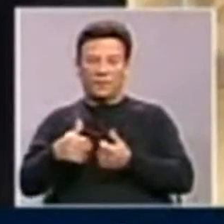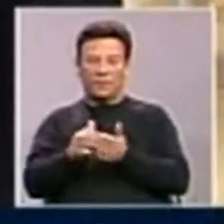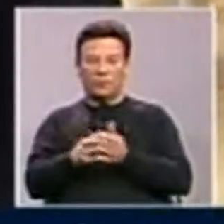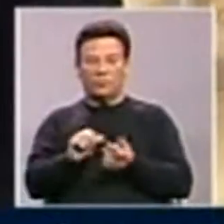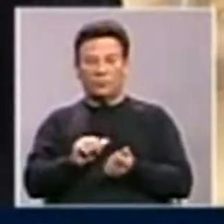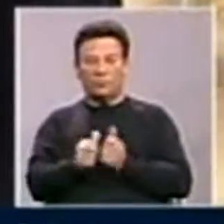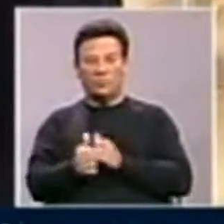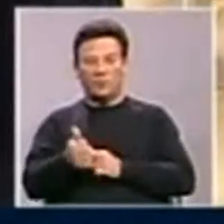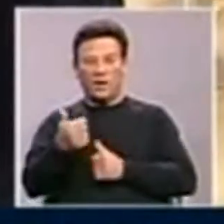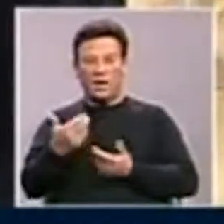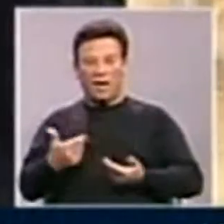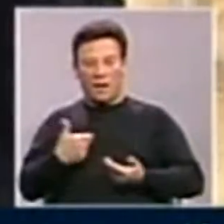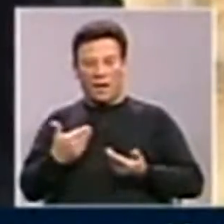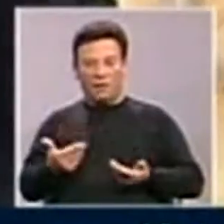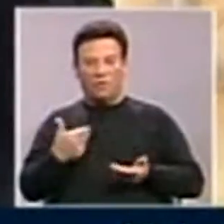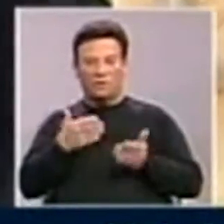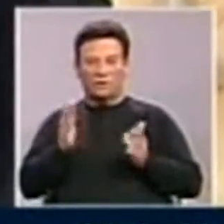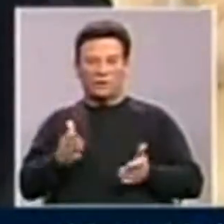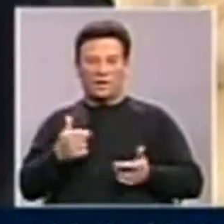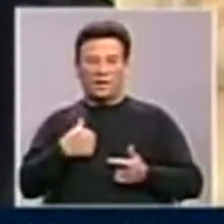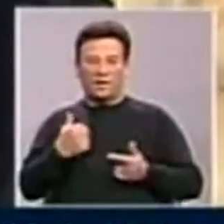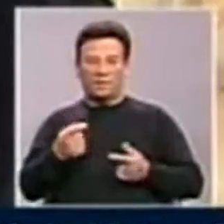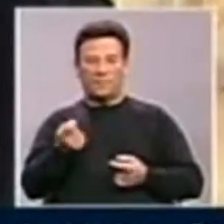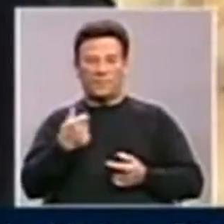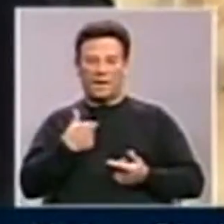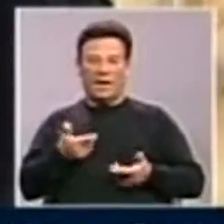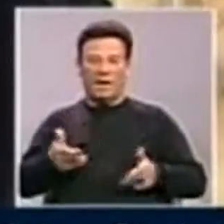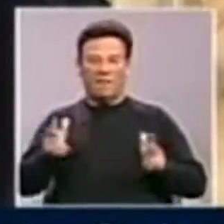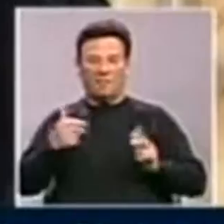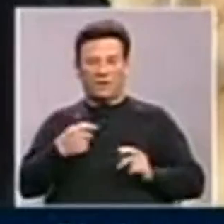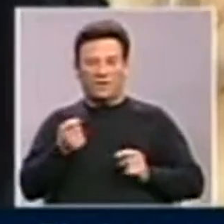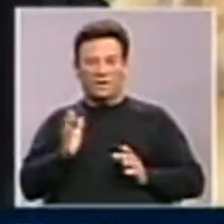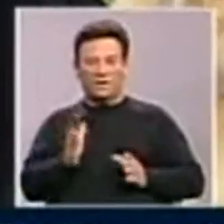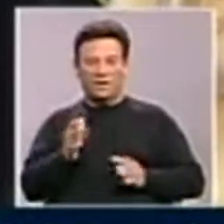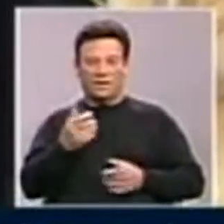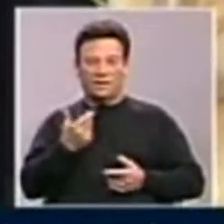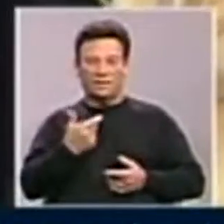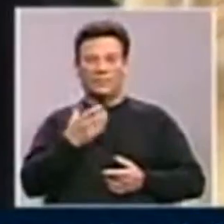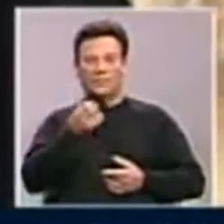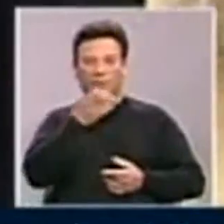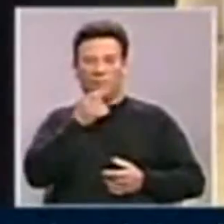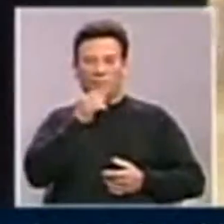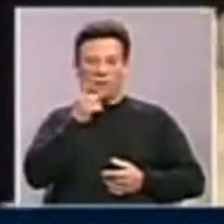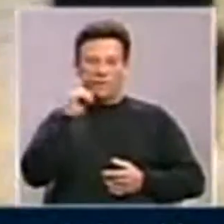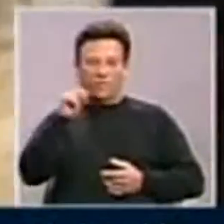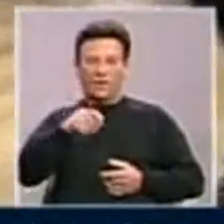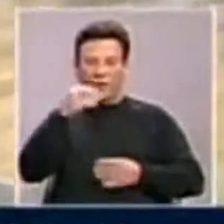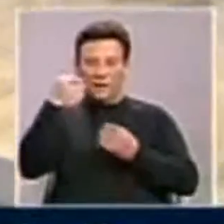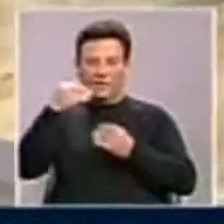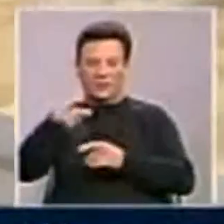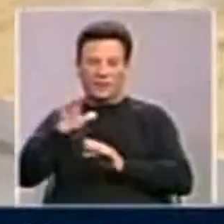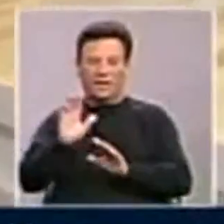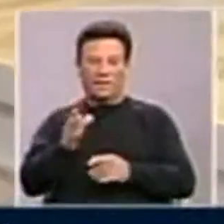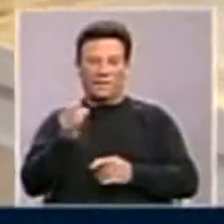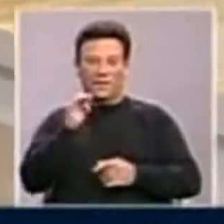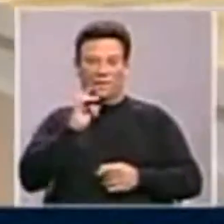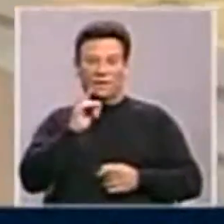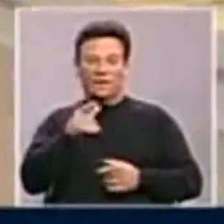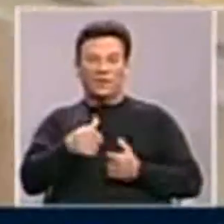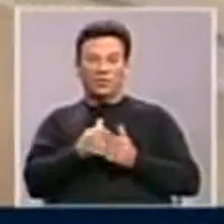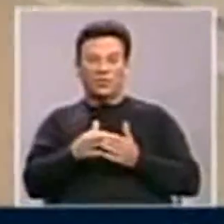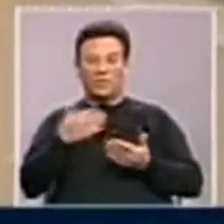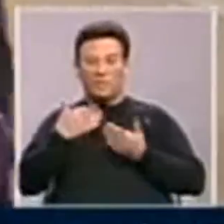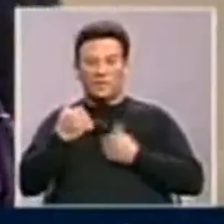coisa vai melhorando. Agora já tenho uma certa vontade, dentro do possível. Muito bem, pode voltar ao seu ensaio, sem dúvida que é importante. As